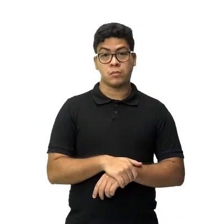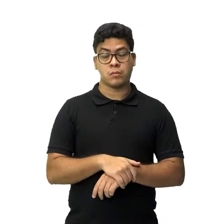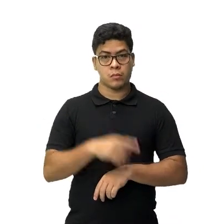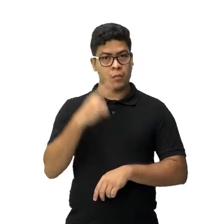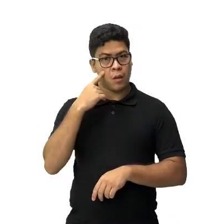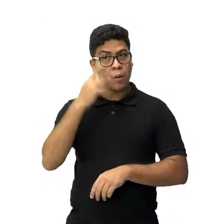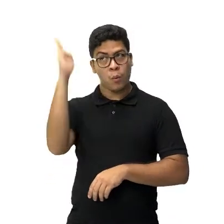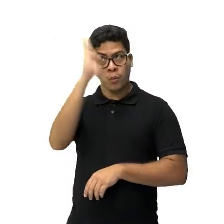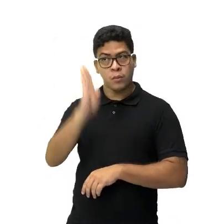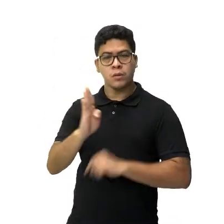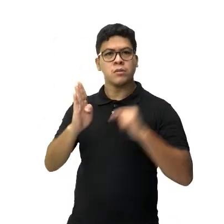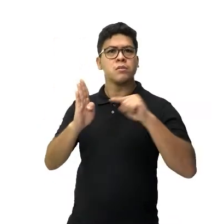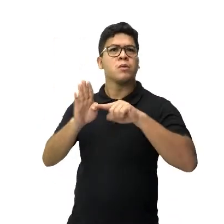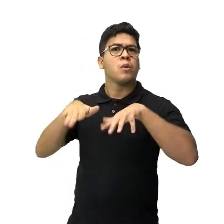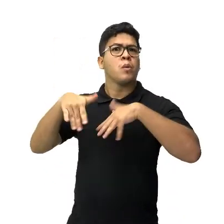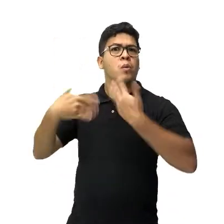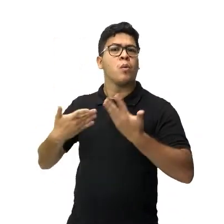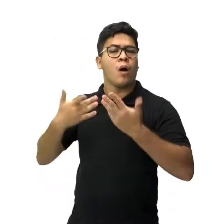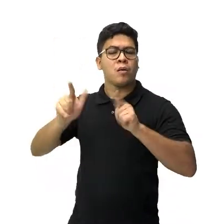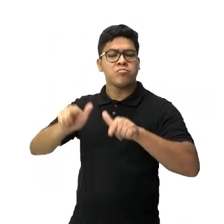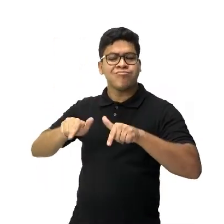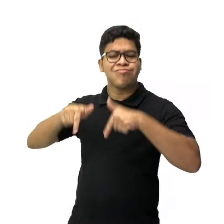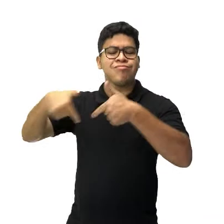Brasil, os desafios da juventude